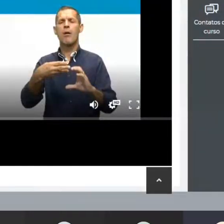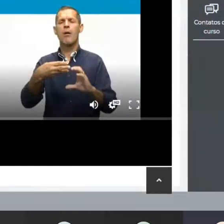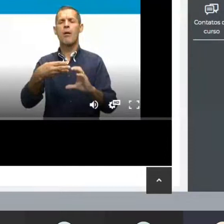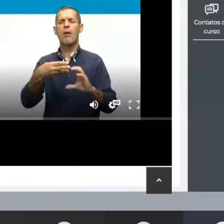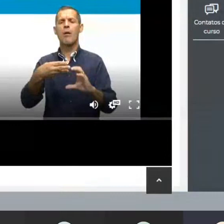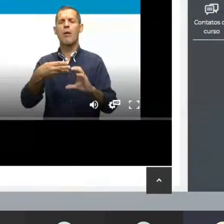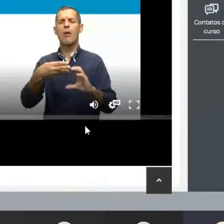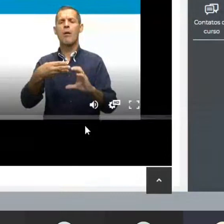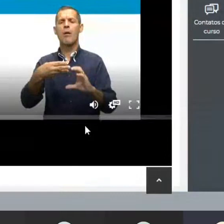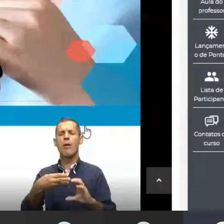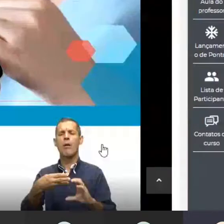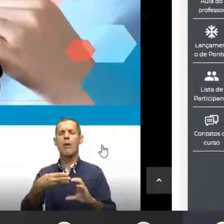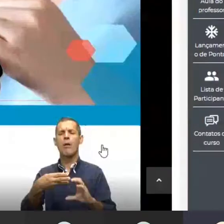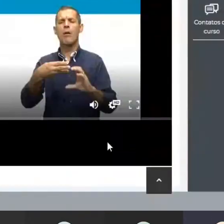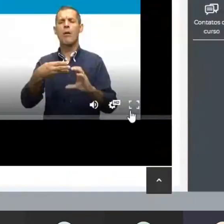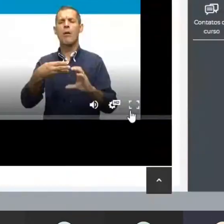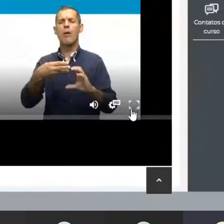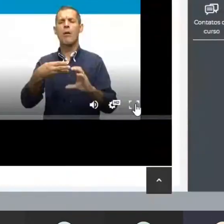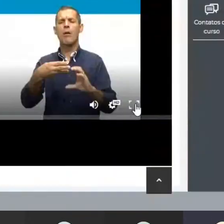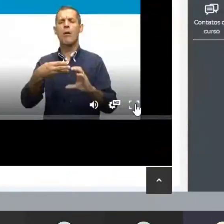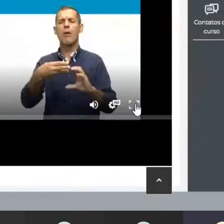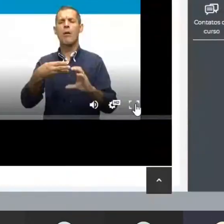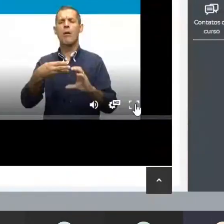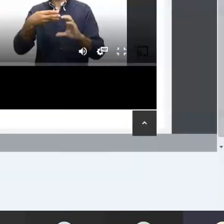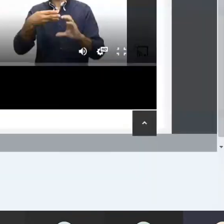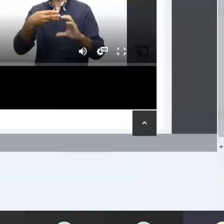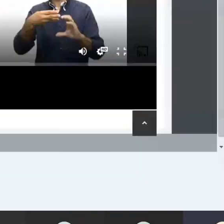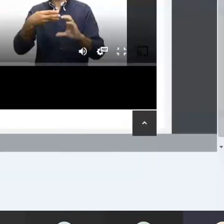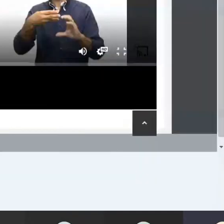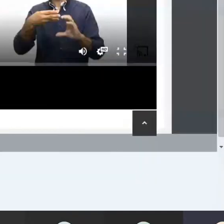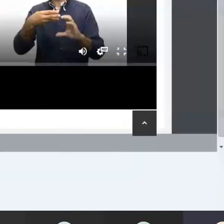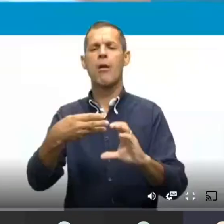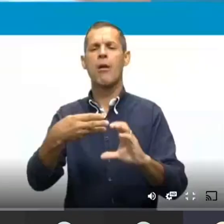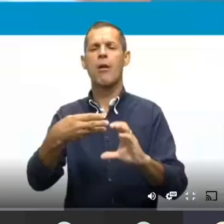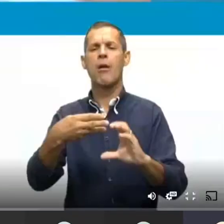Maravilha, então. Então a gente vai assistir essa aula deles juntos, tá?